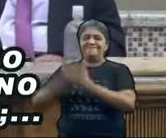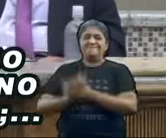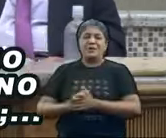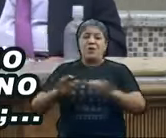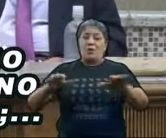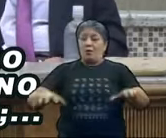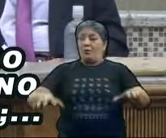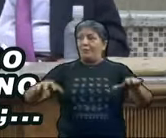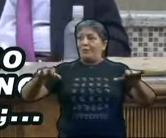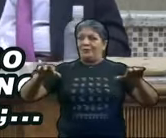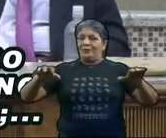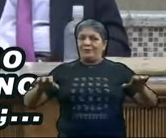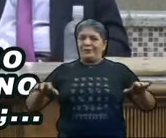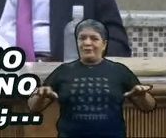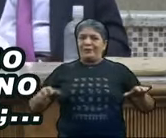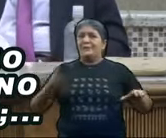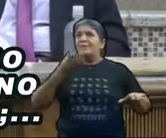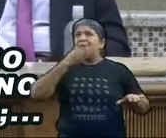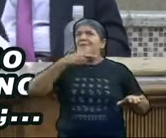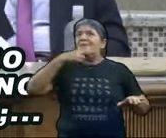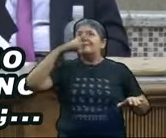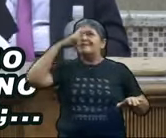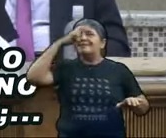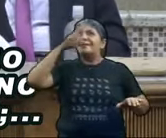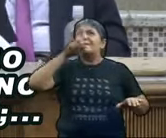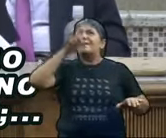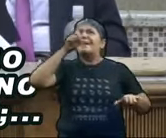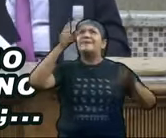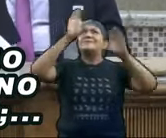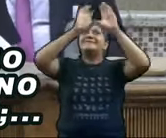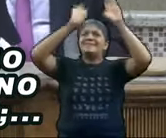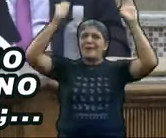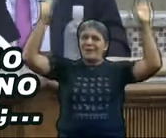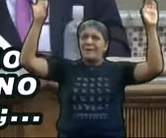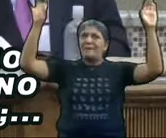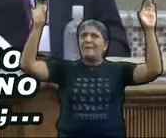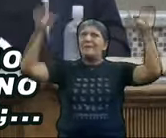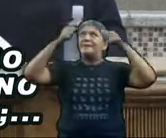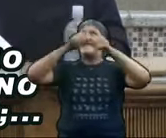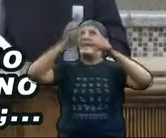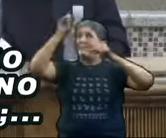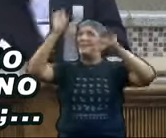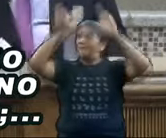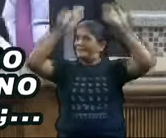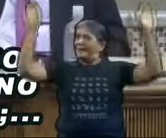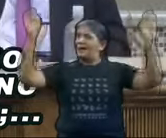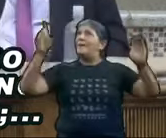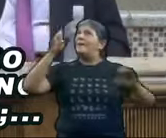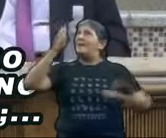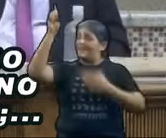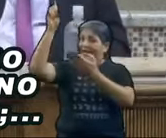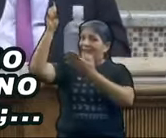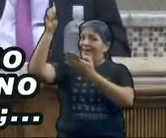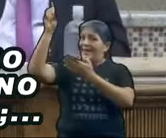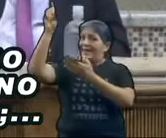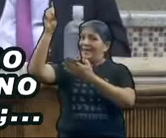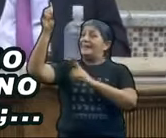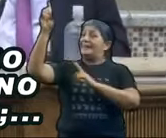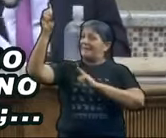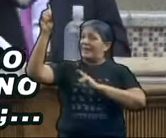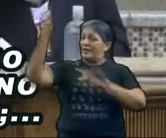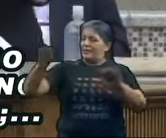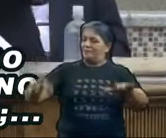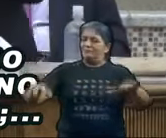O trono do Senhor está nos céus. Deus tem um trono. Deus tem um lugar literal onde